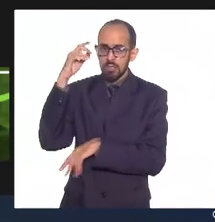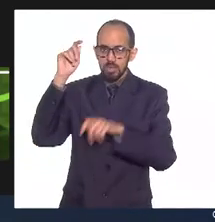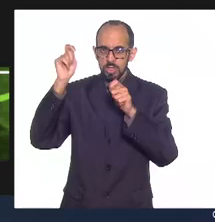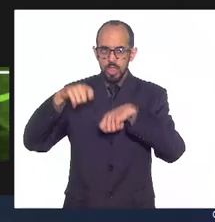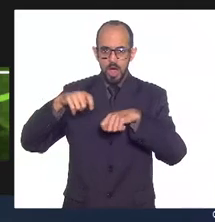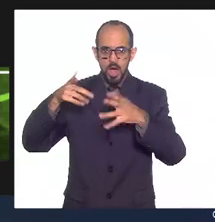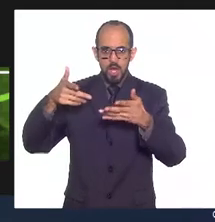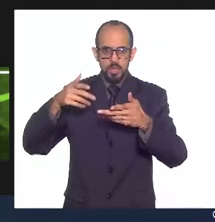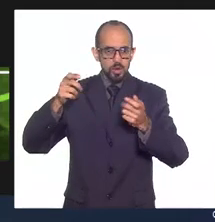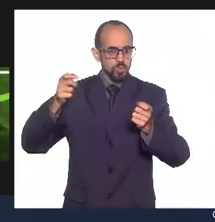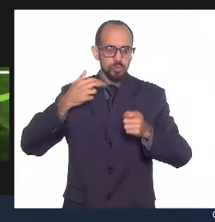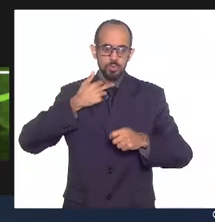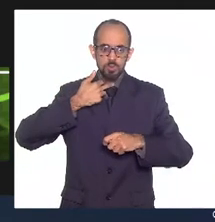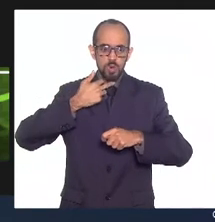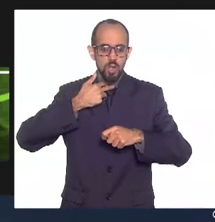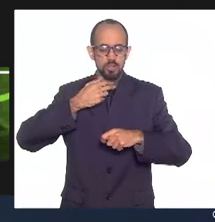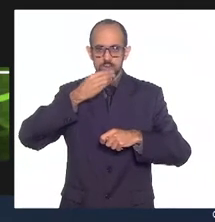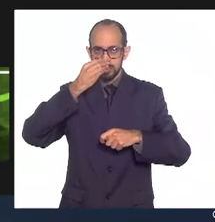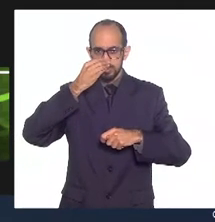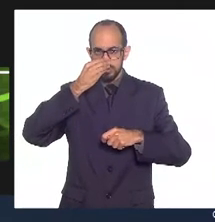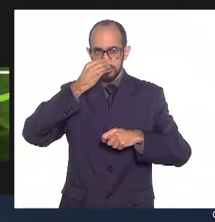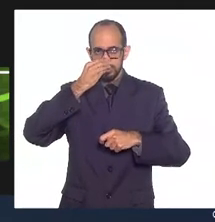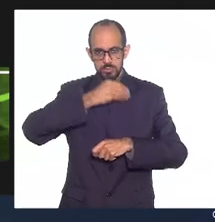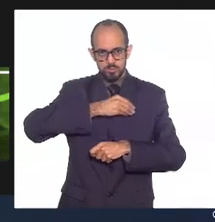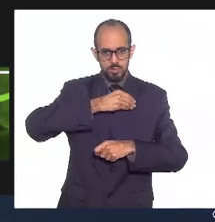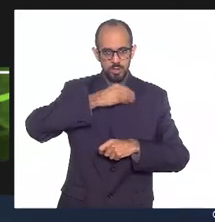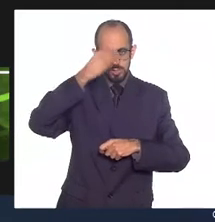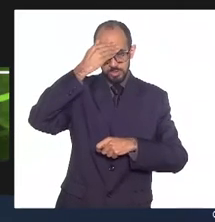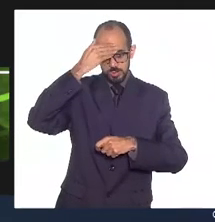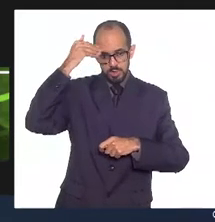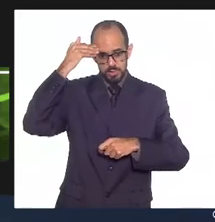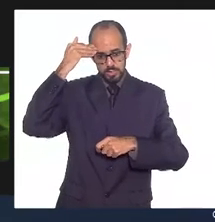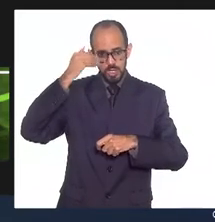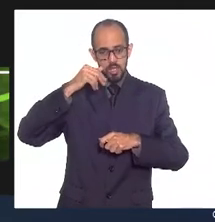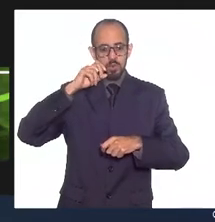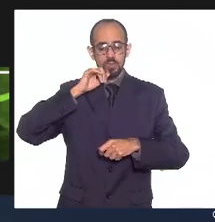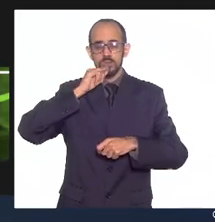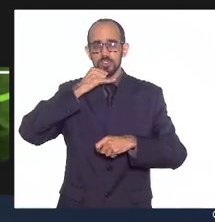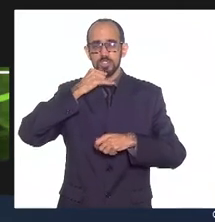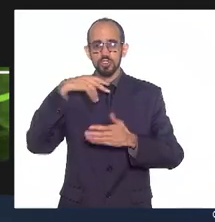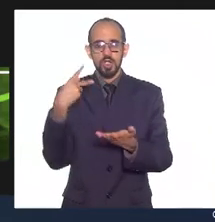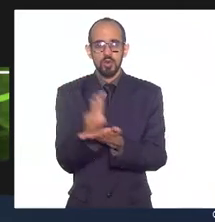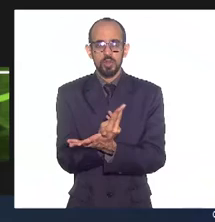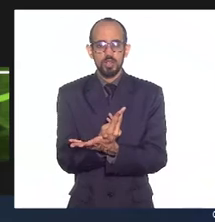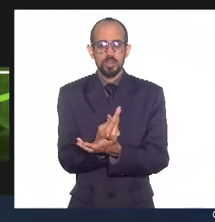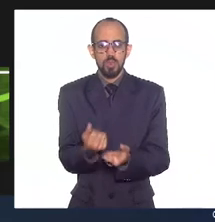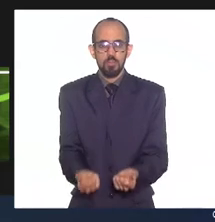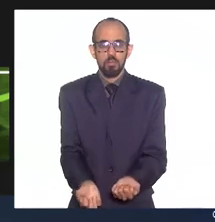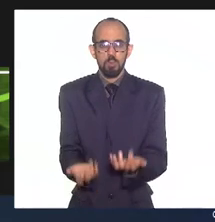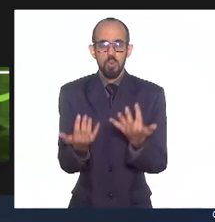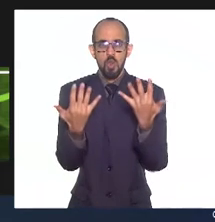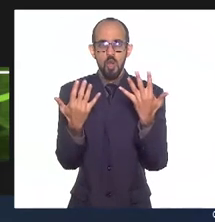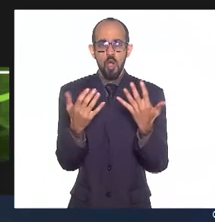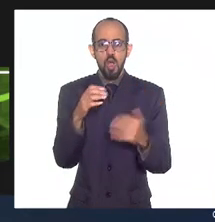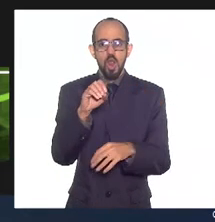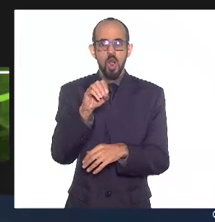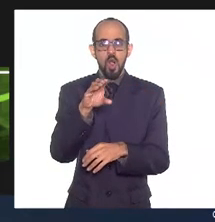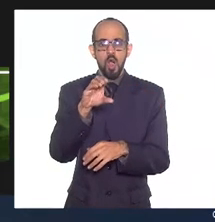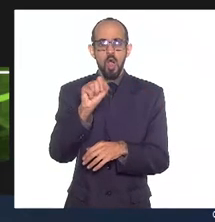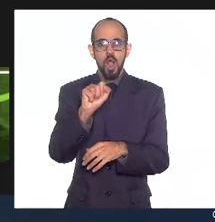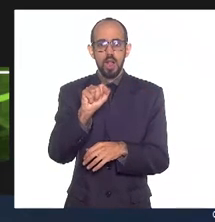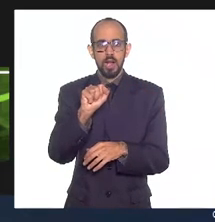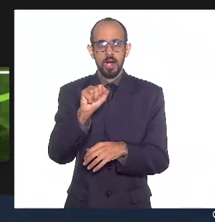colocar o triste episódio que vivemos na última sexta-feira quando do incêndio da Oca Kupchawa que